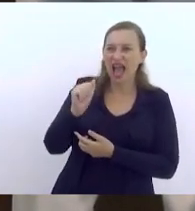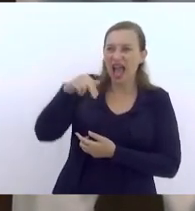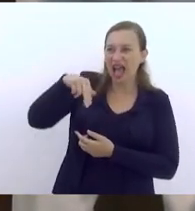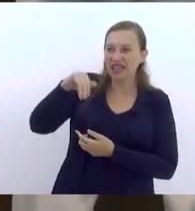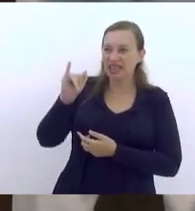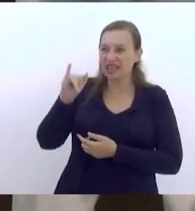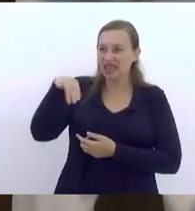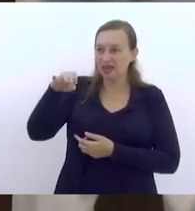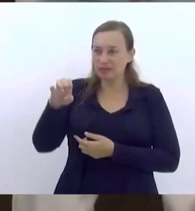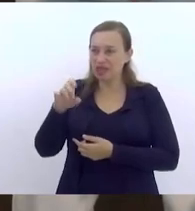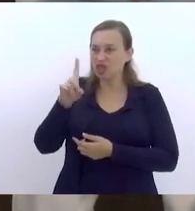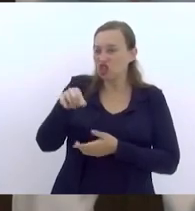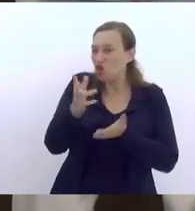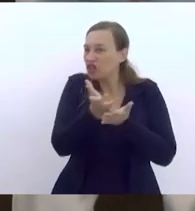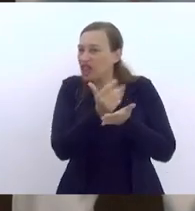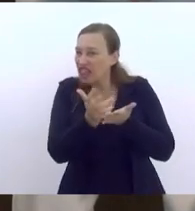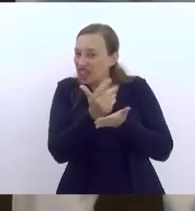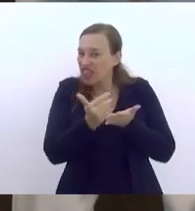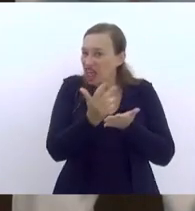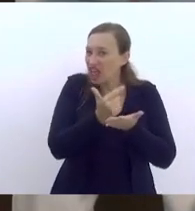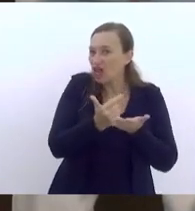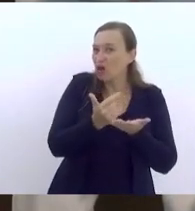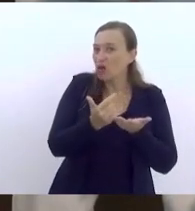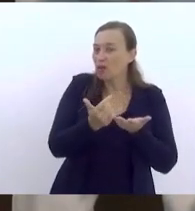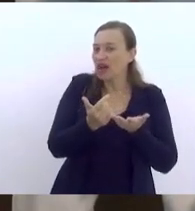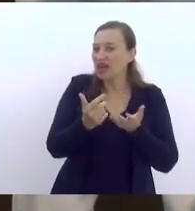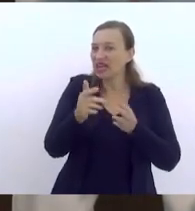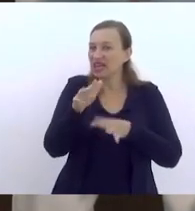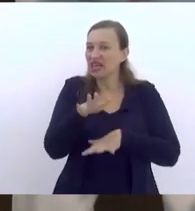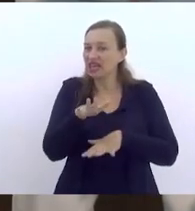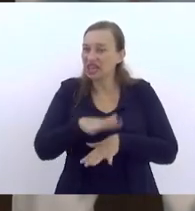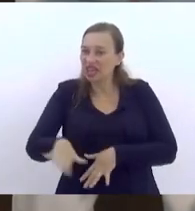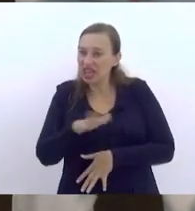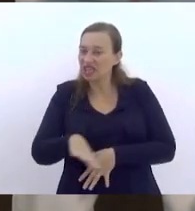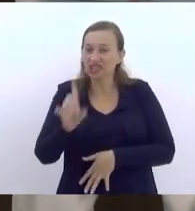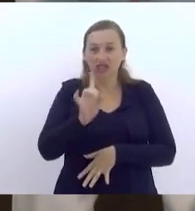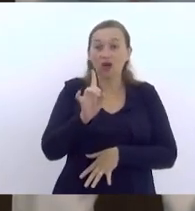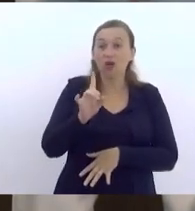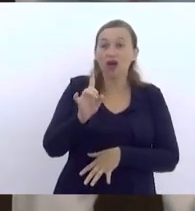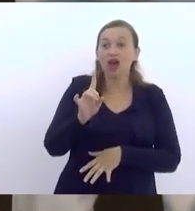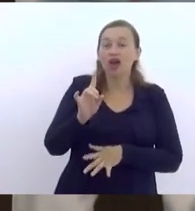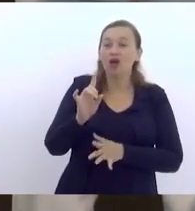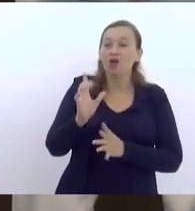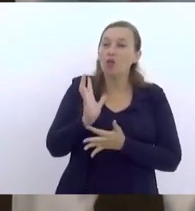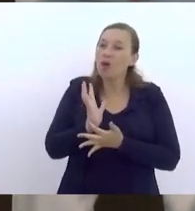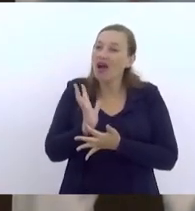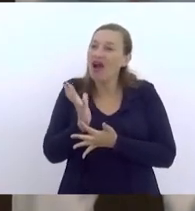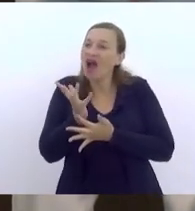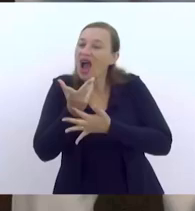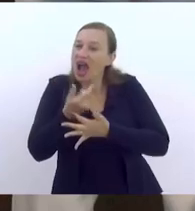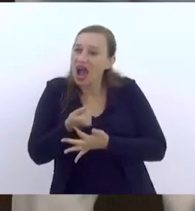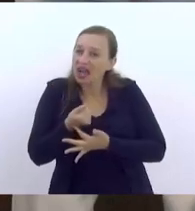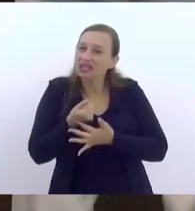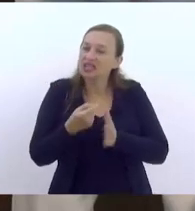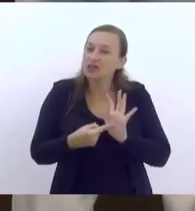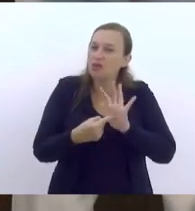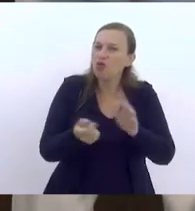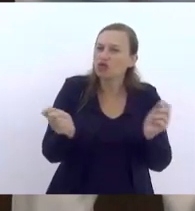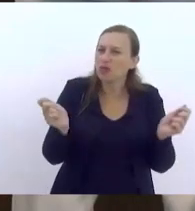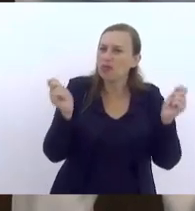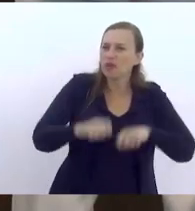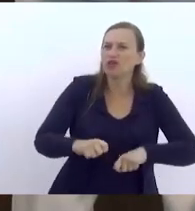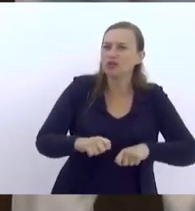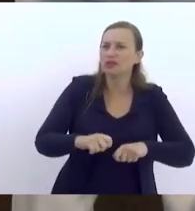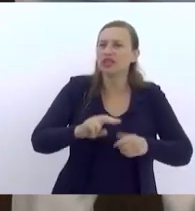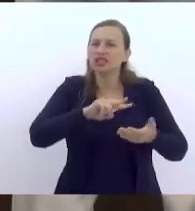desenho, e é desenho para criança. É uma arte milenar japonesa que fala sobre a possibilidade de